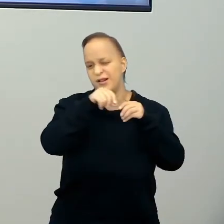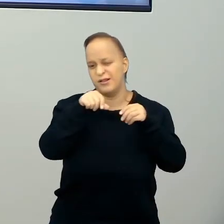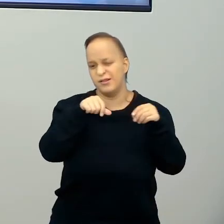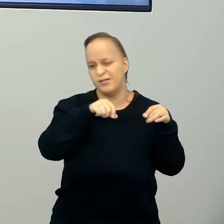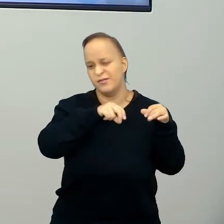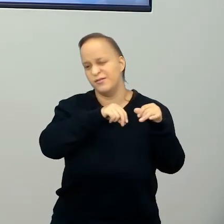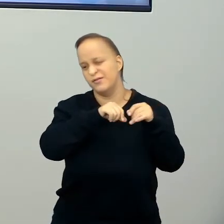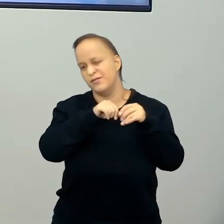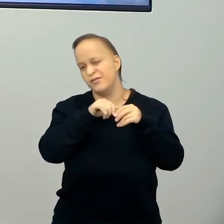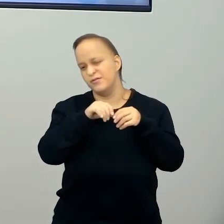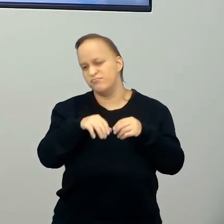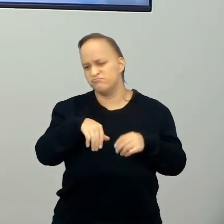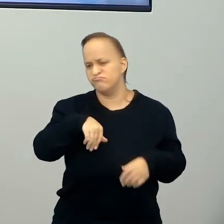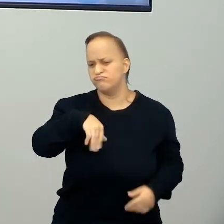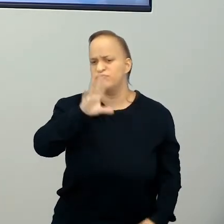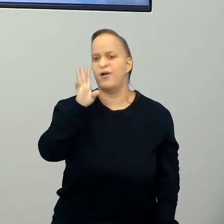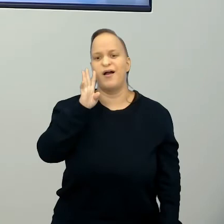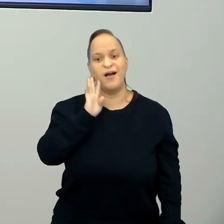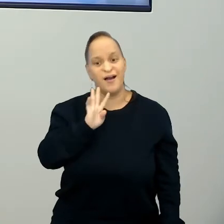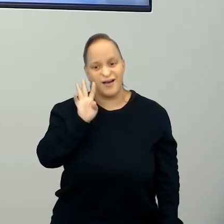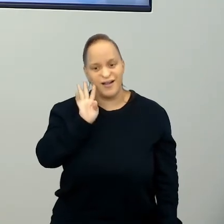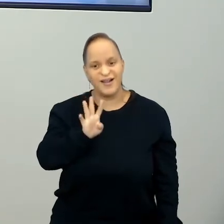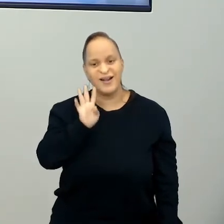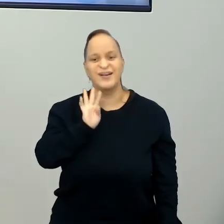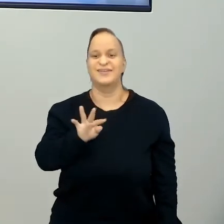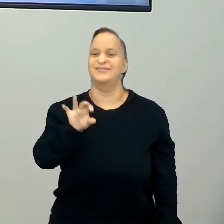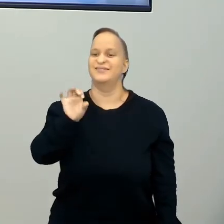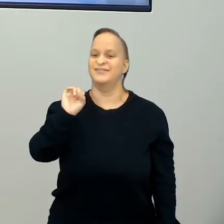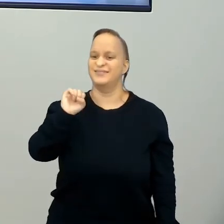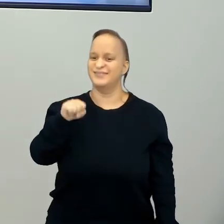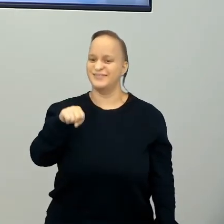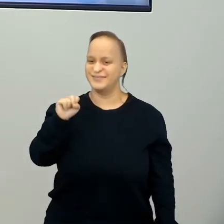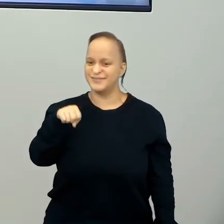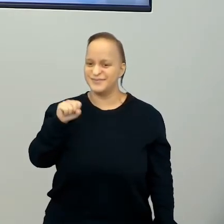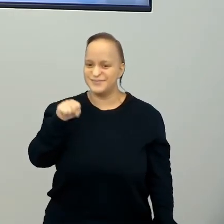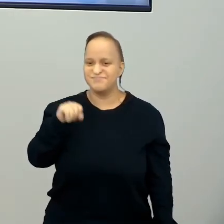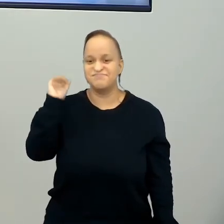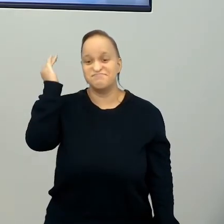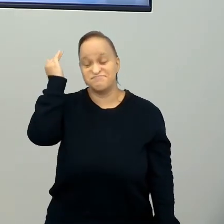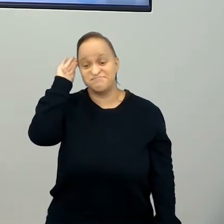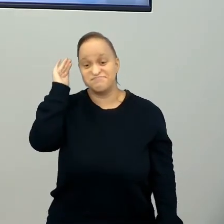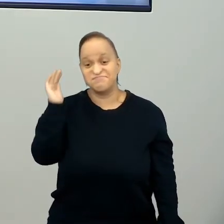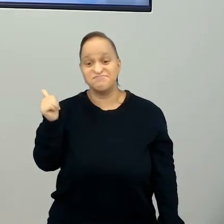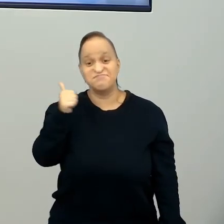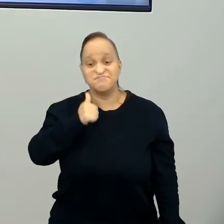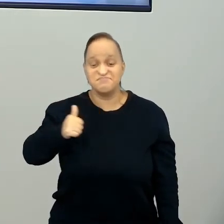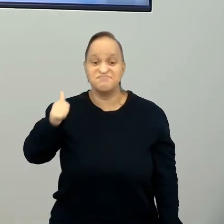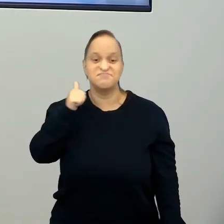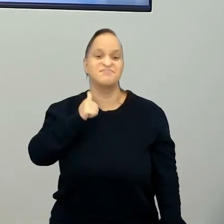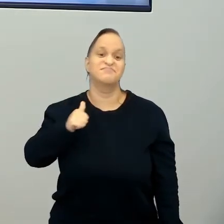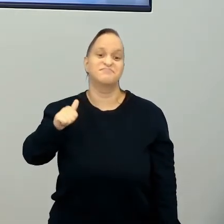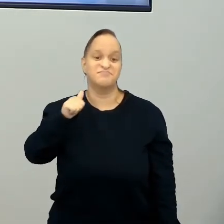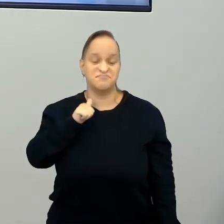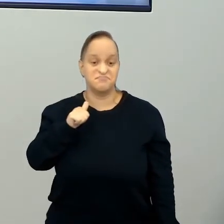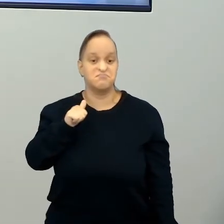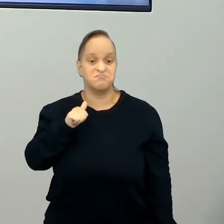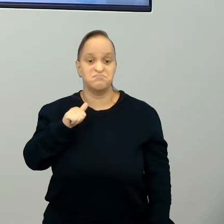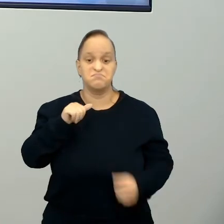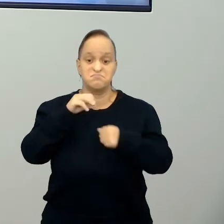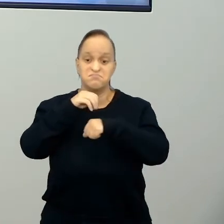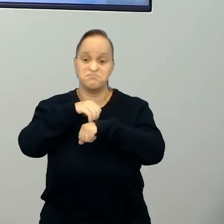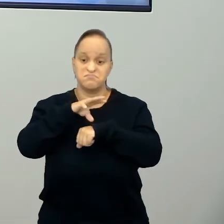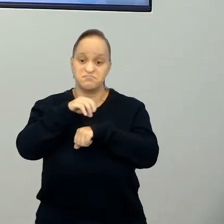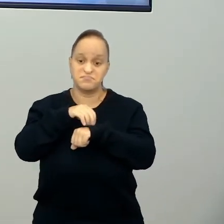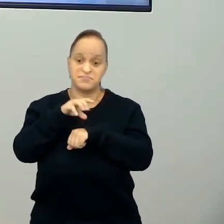esses processos muito mais legais, né? A gente começa a entender um pouco melhor sobre o que é alteridade. Até recomendo que vocês façam